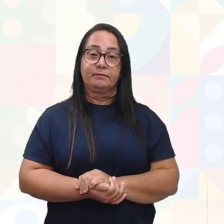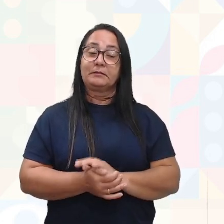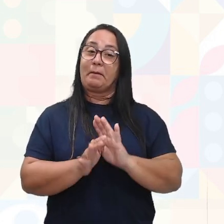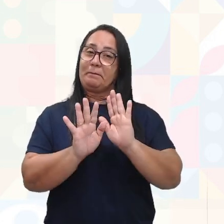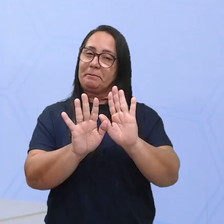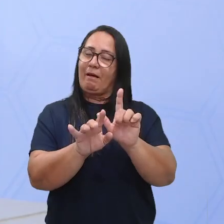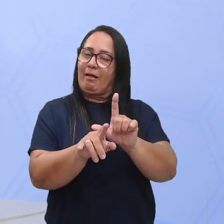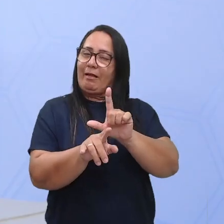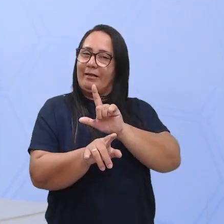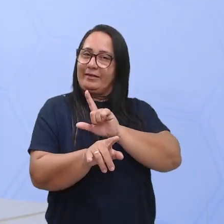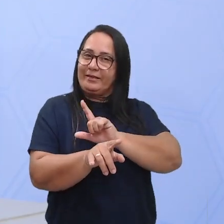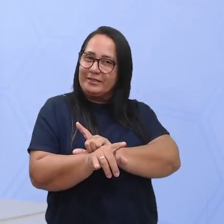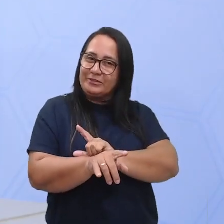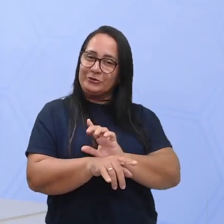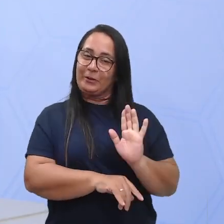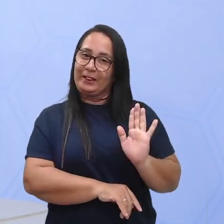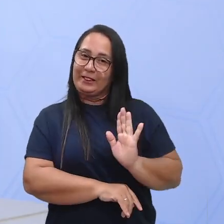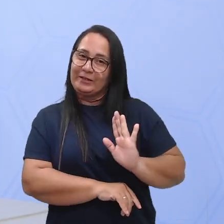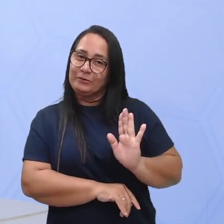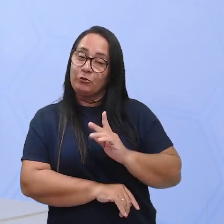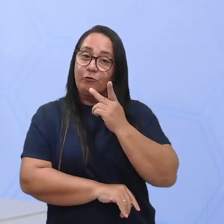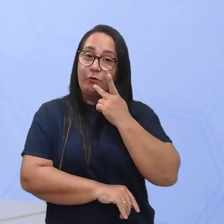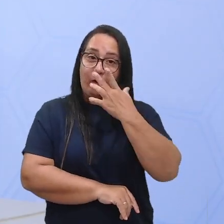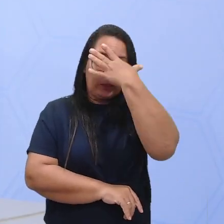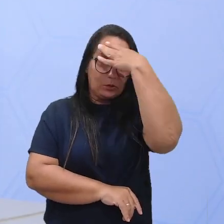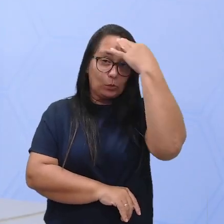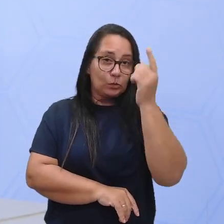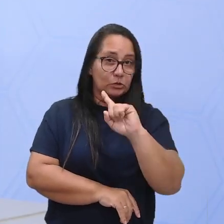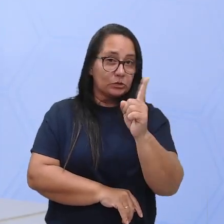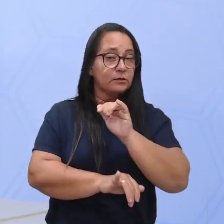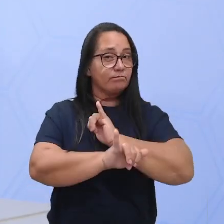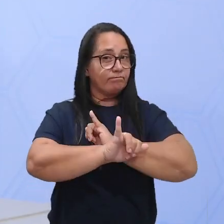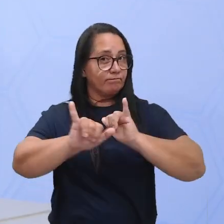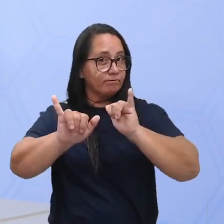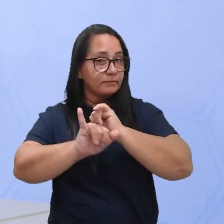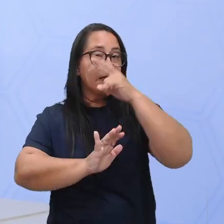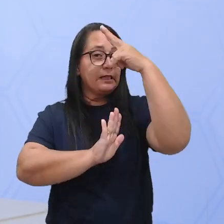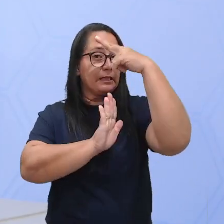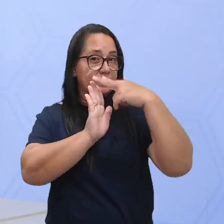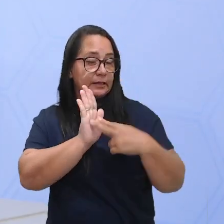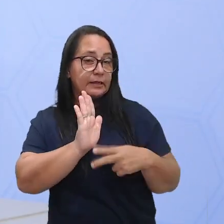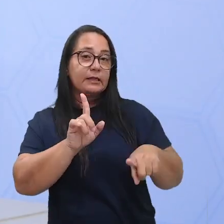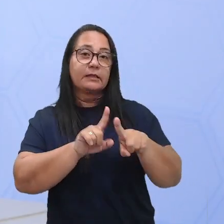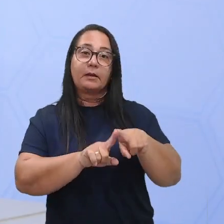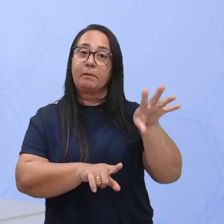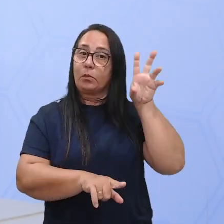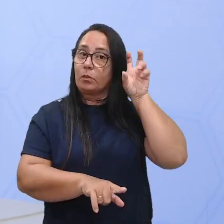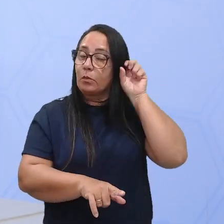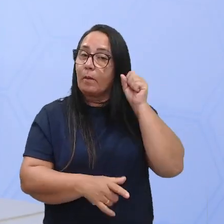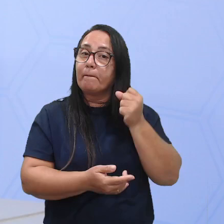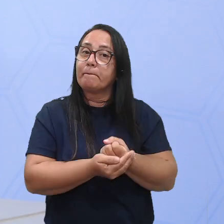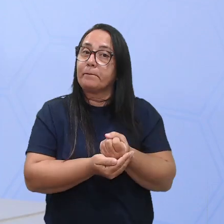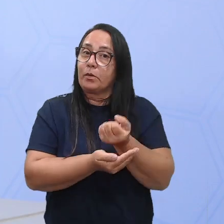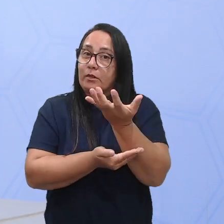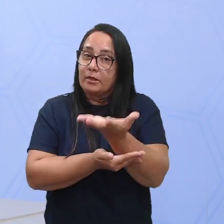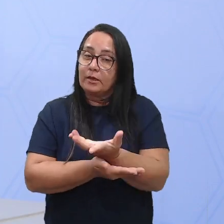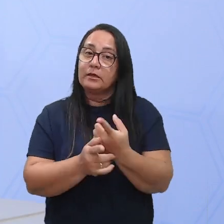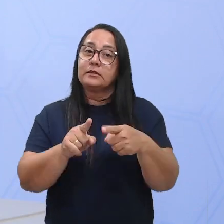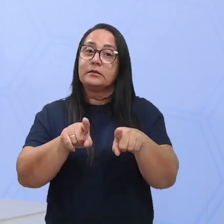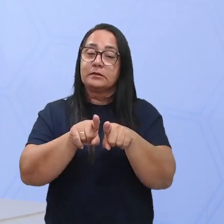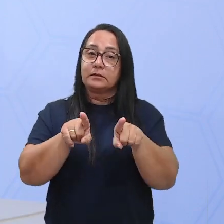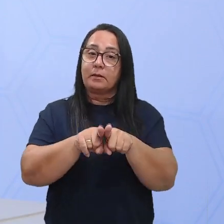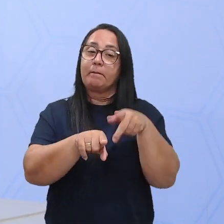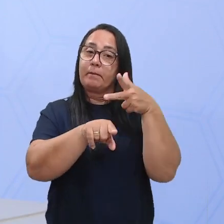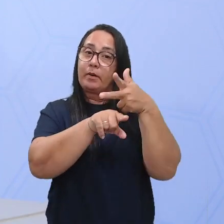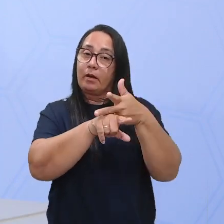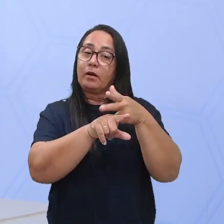de me despedir, eu vou dizer para vocês não esquecerem dos nossos lembretes. Ler o e-book, escutar o podcast, assistir a